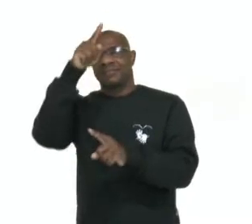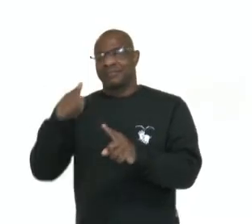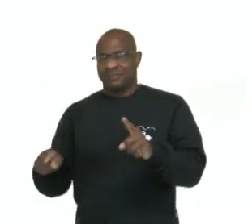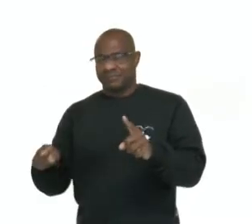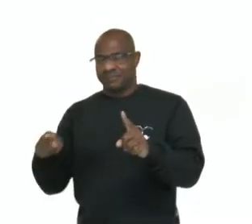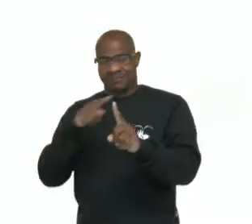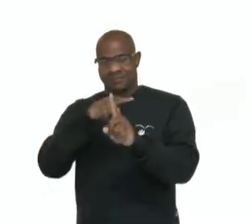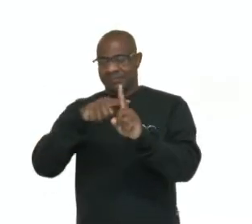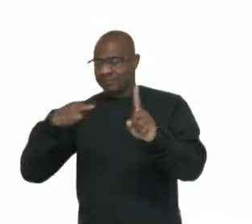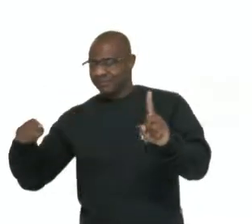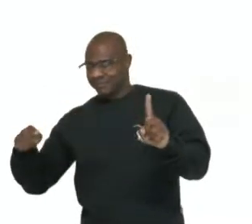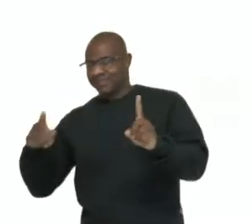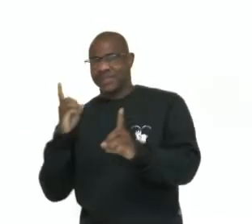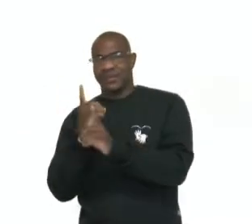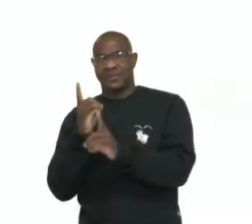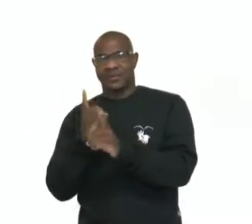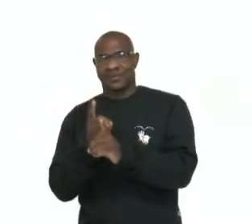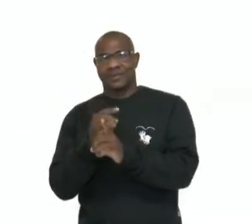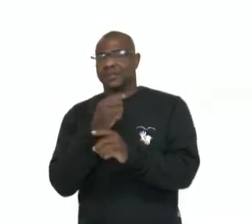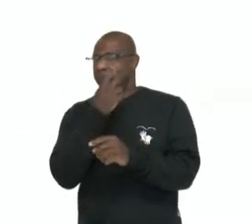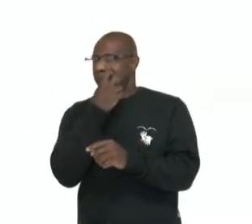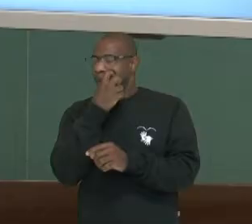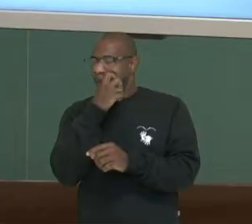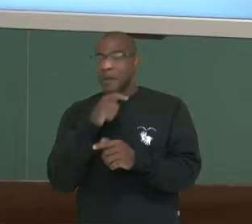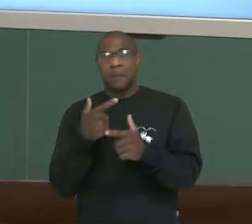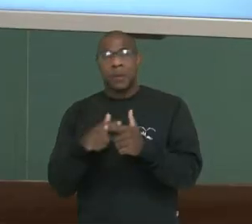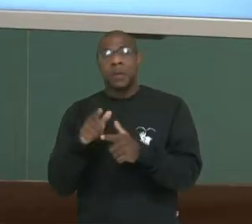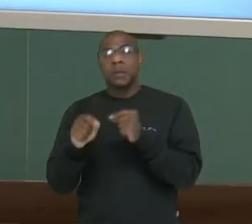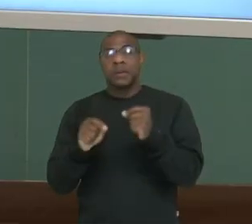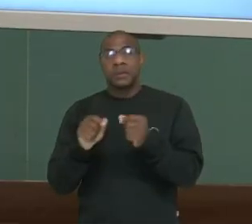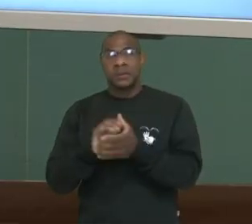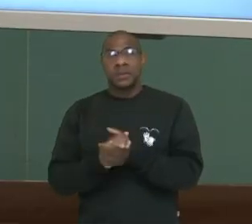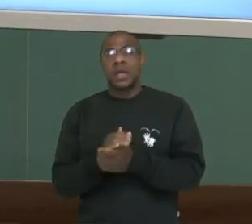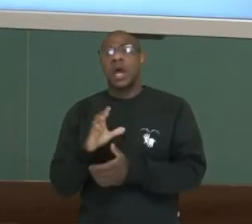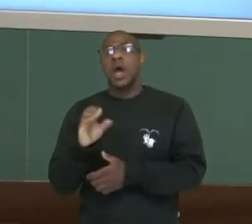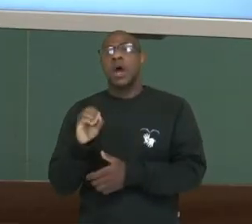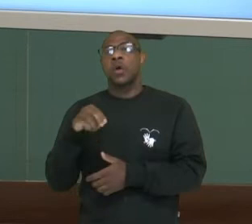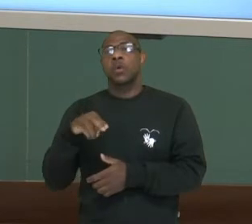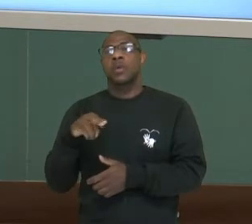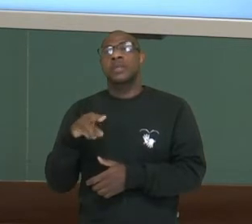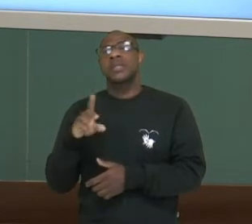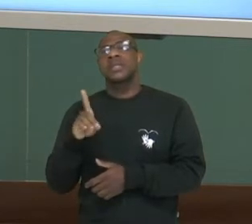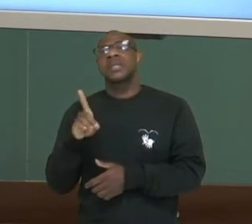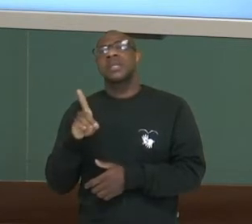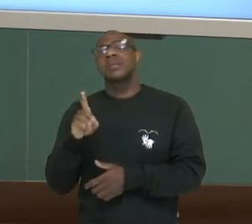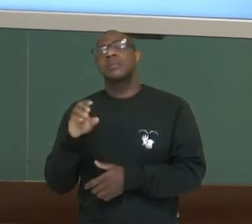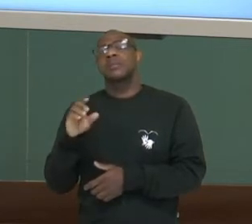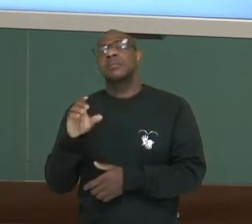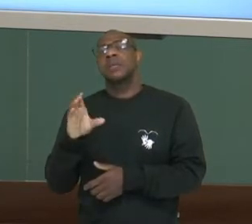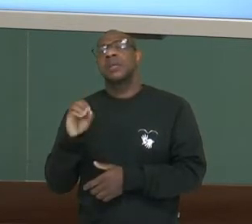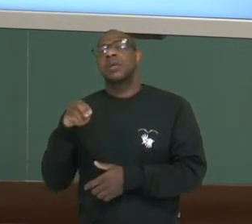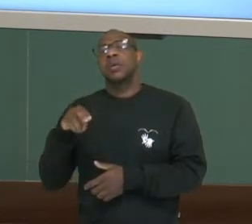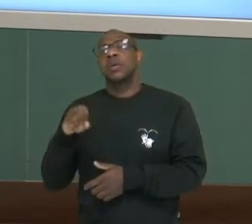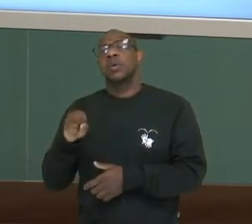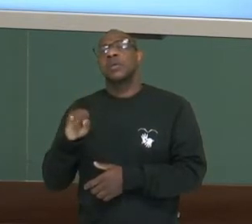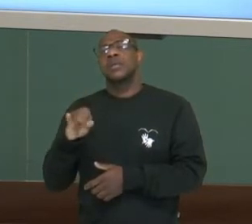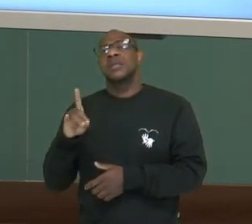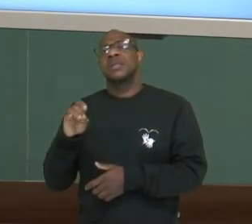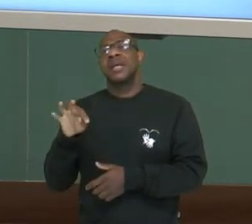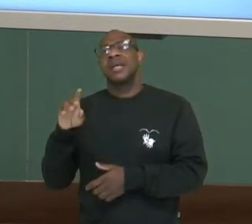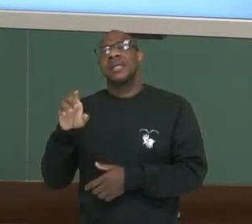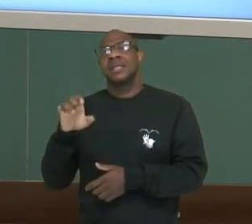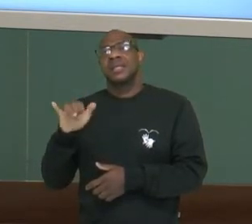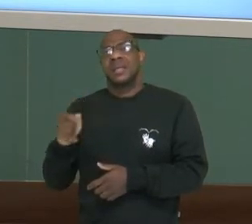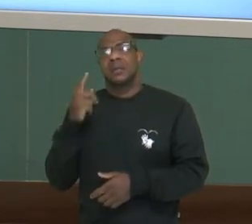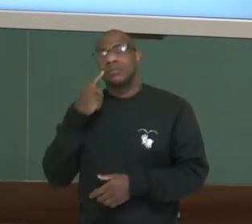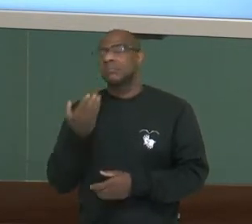causa problema, às vezes, para os alunos, é entender que as coincidentes, elas também são paralelas, porque qual é a